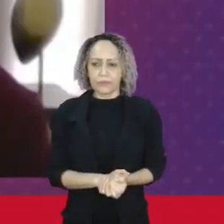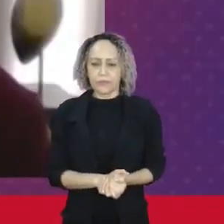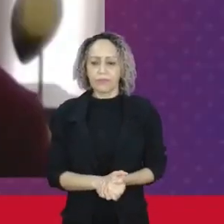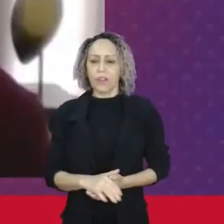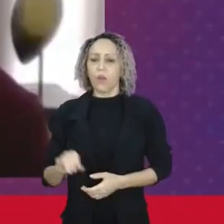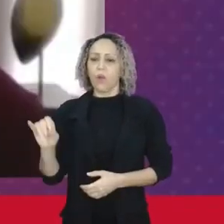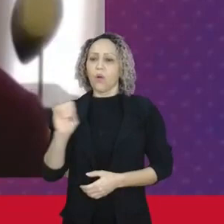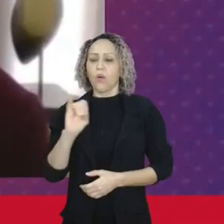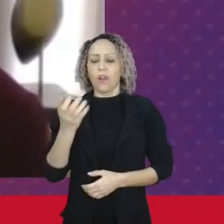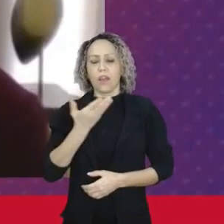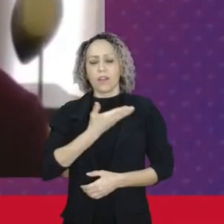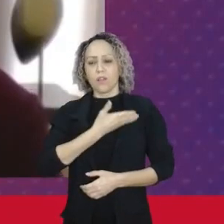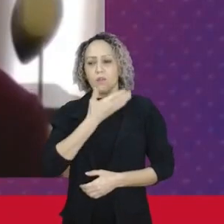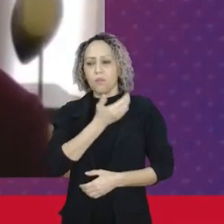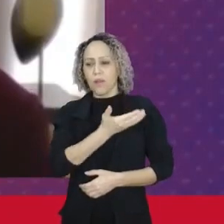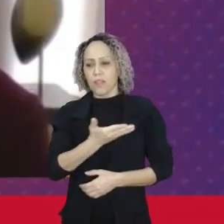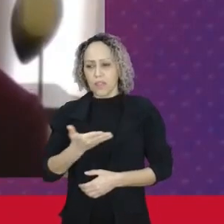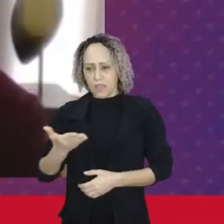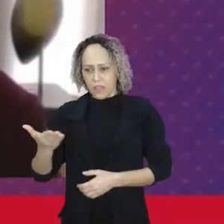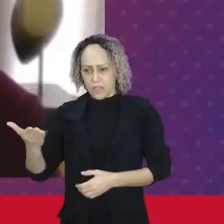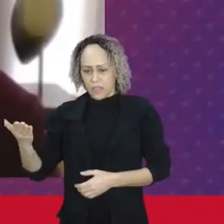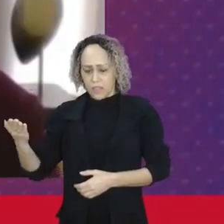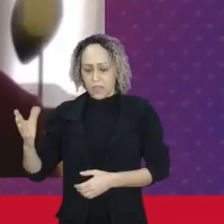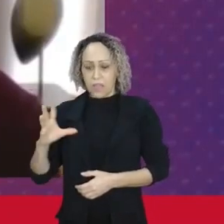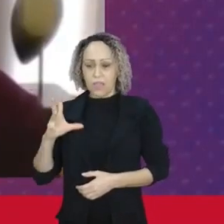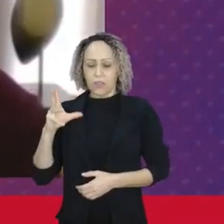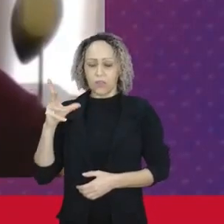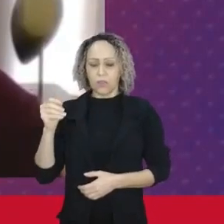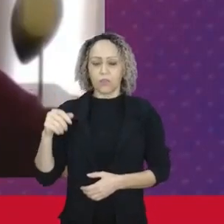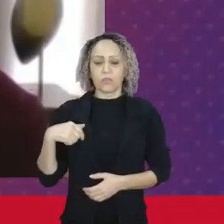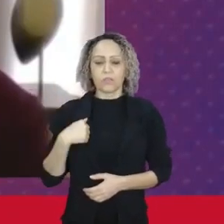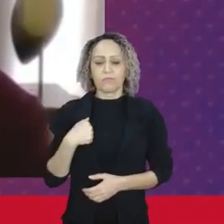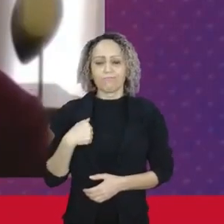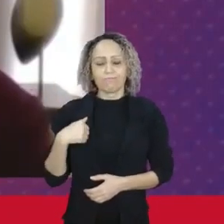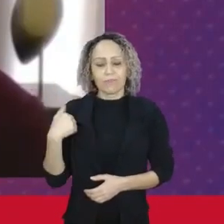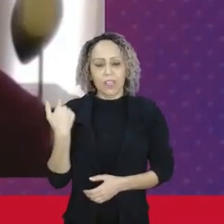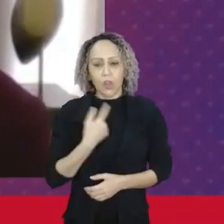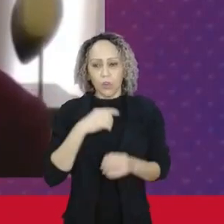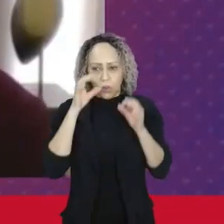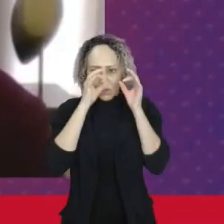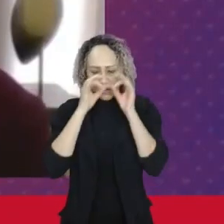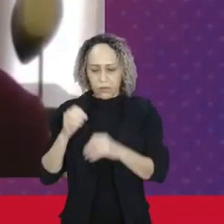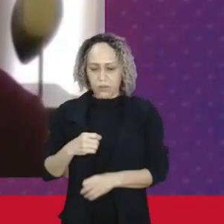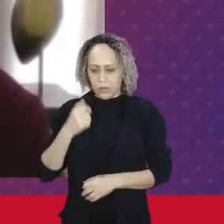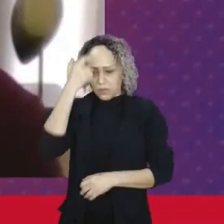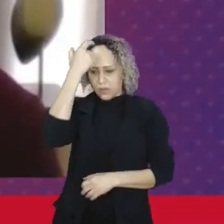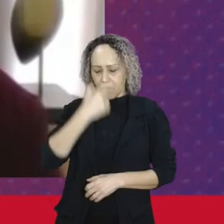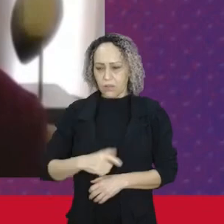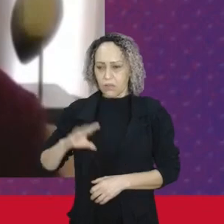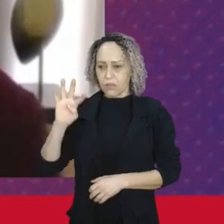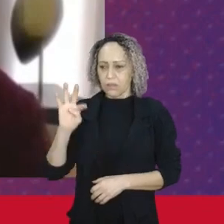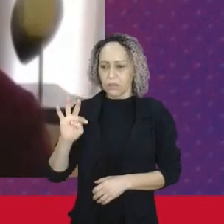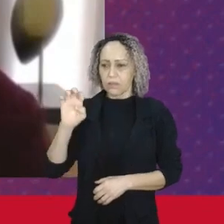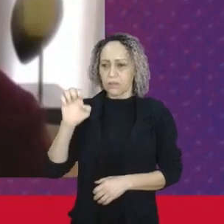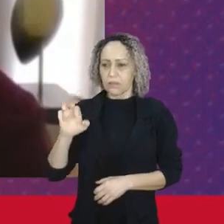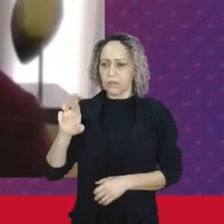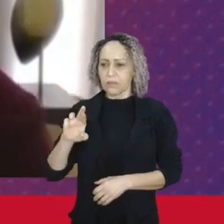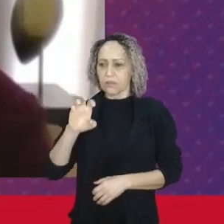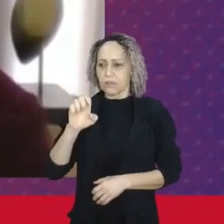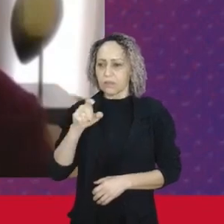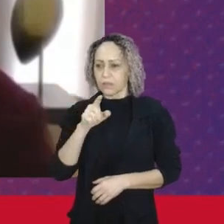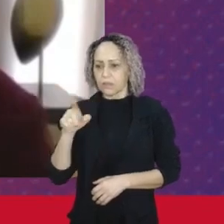Olá, companheiras, todos que nos acompanham. Eu sou Tereza Leitão, falo daqui do estado